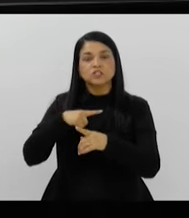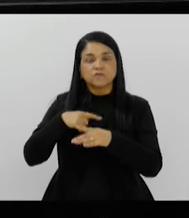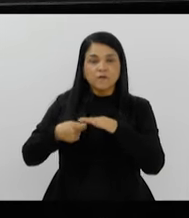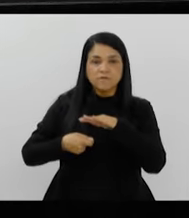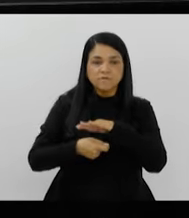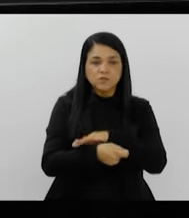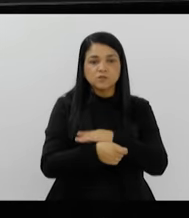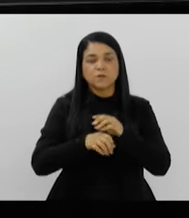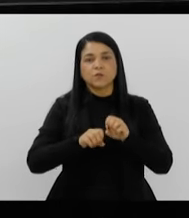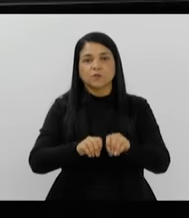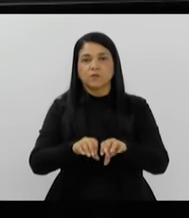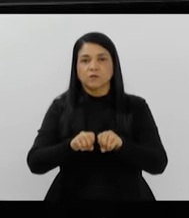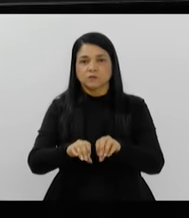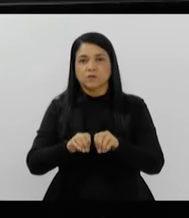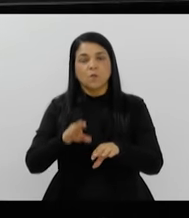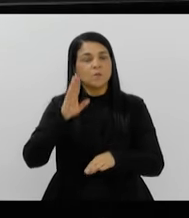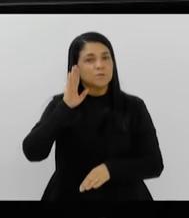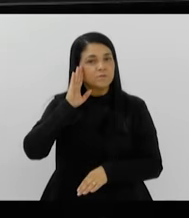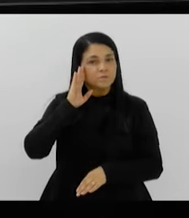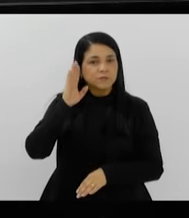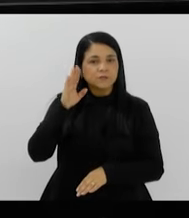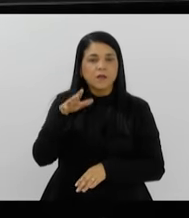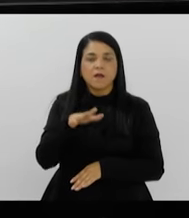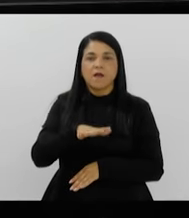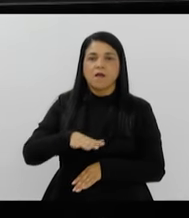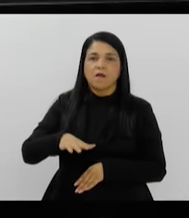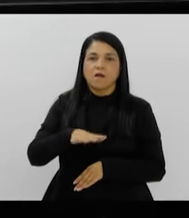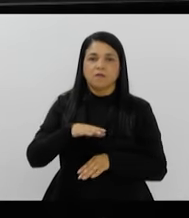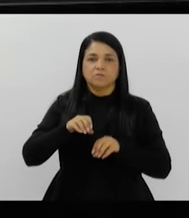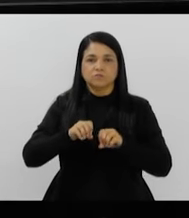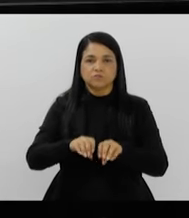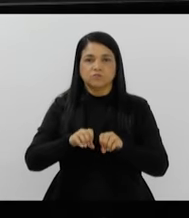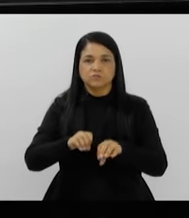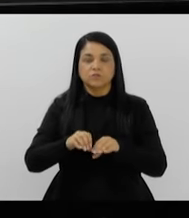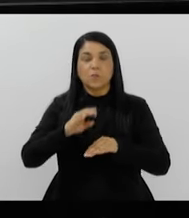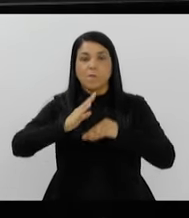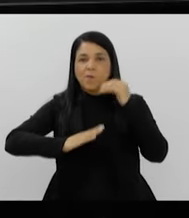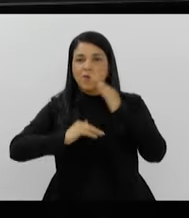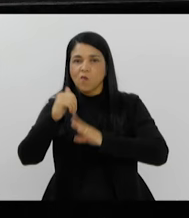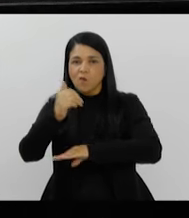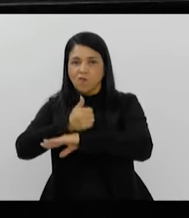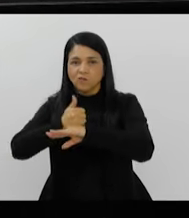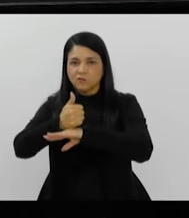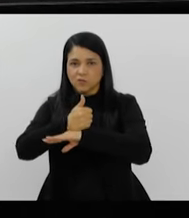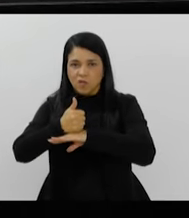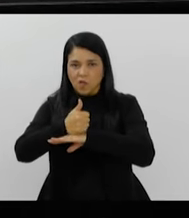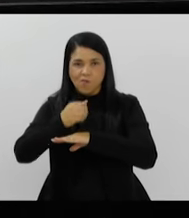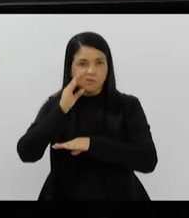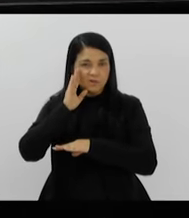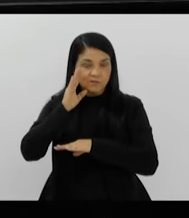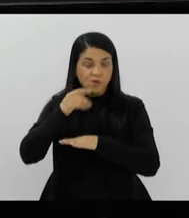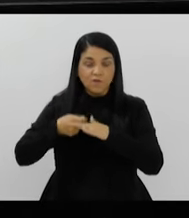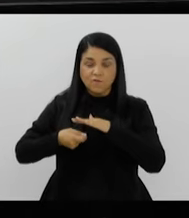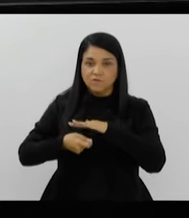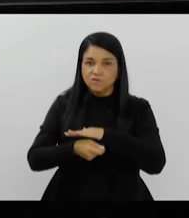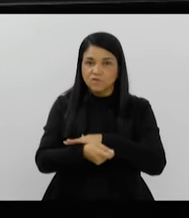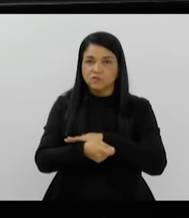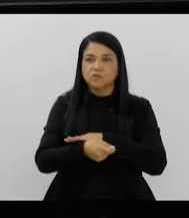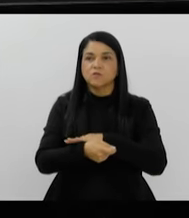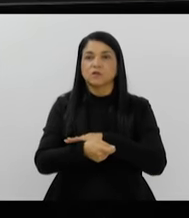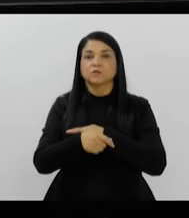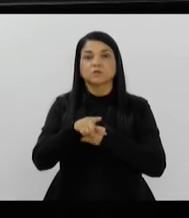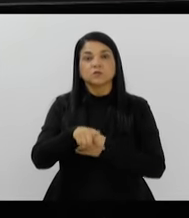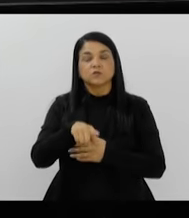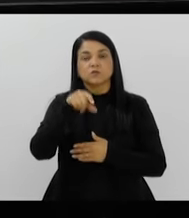em educação, principalmente na área do ensino profissionalizante, um investimento escolhido